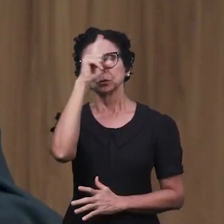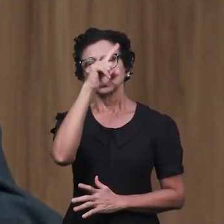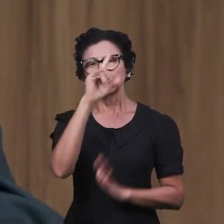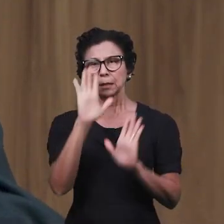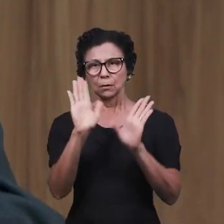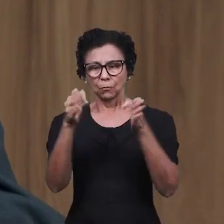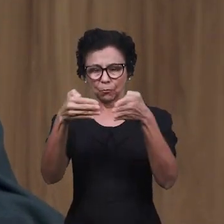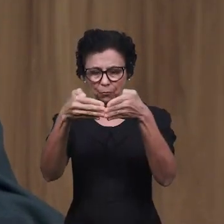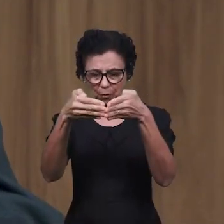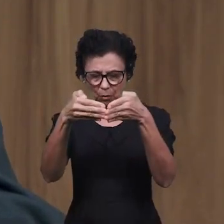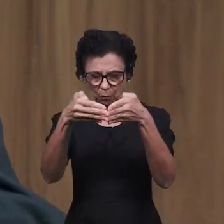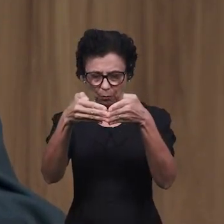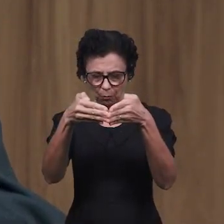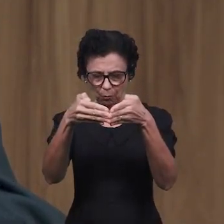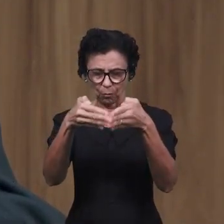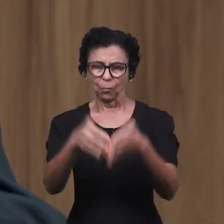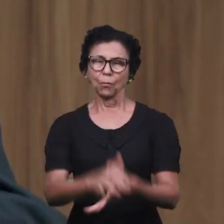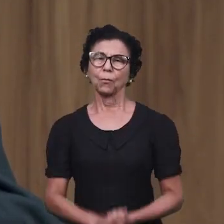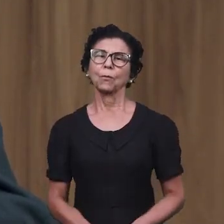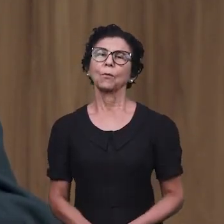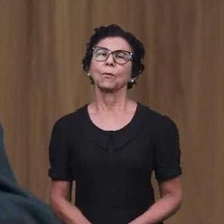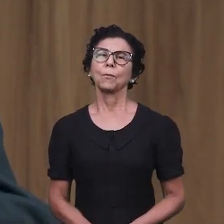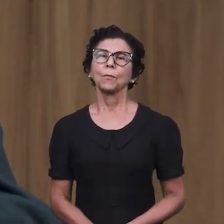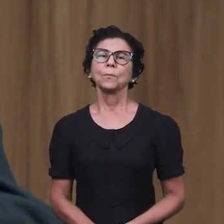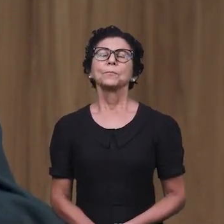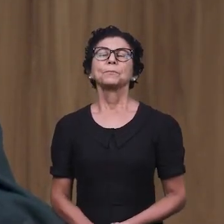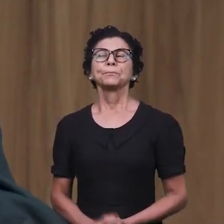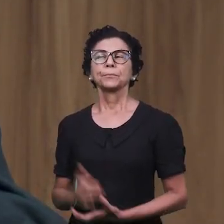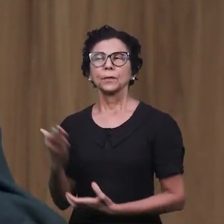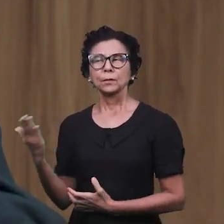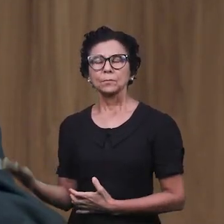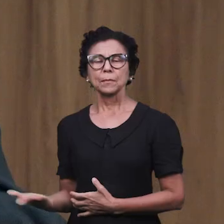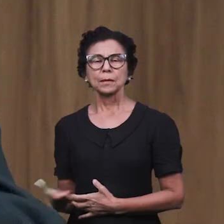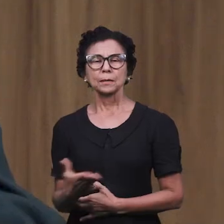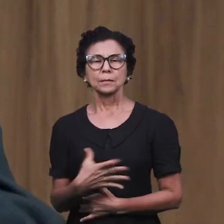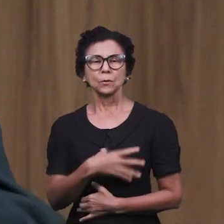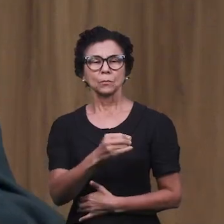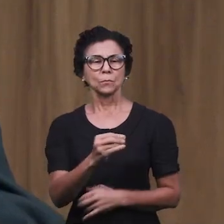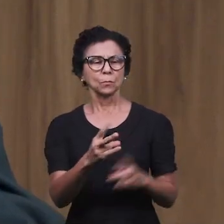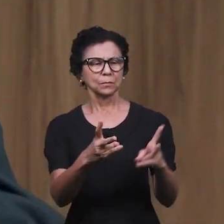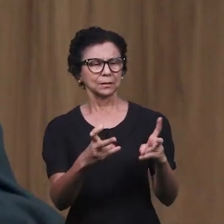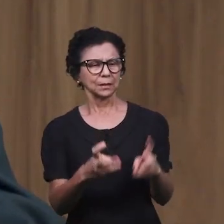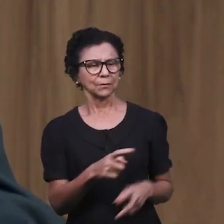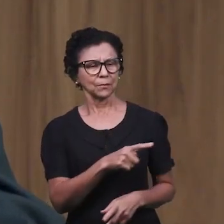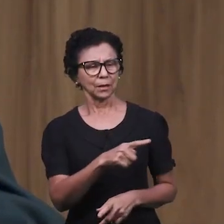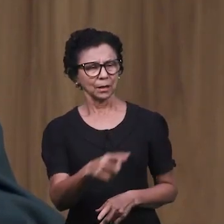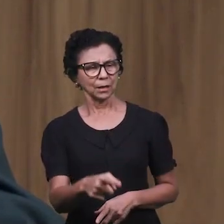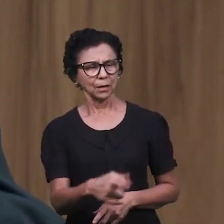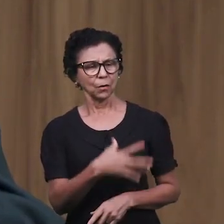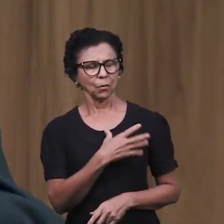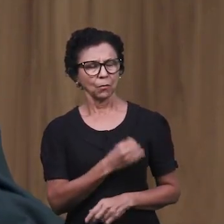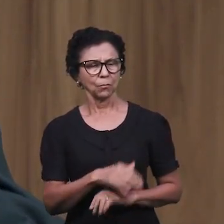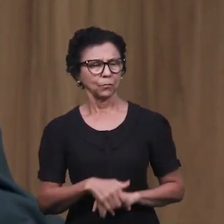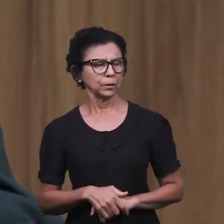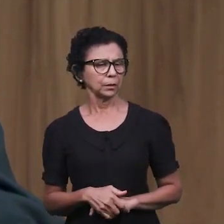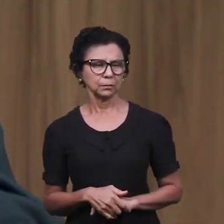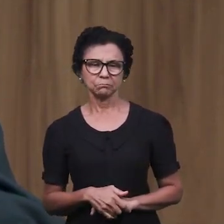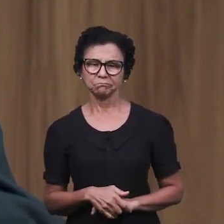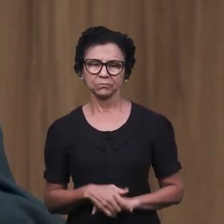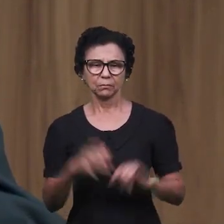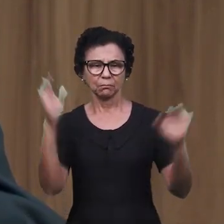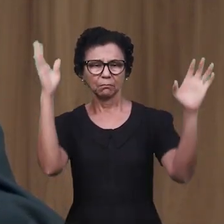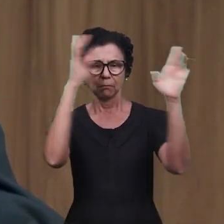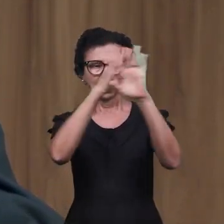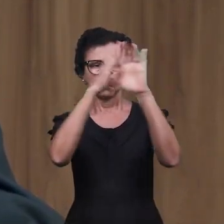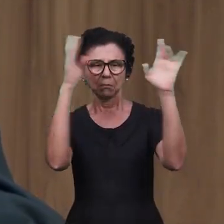concentração. Muitos pais têm observado que seus filhos não conseguem prestar atenção em uma